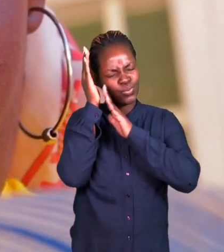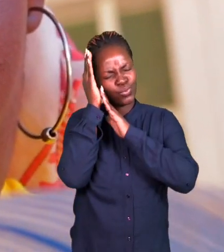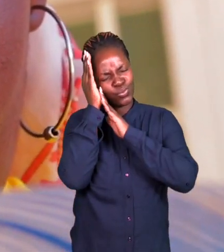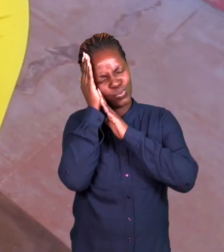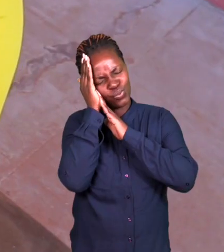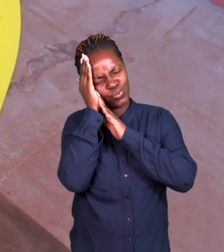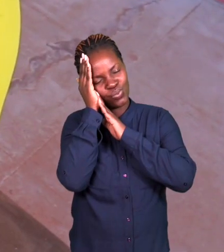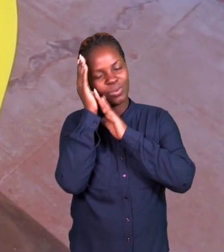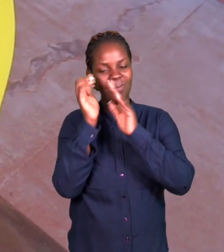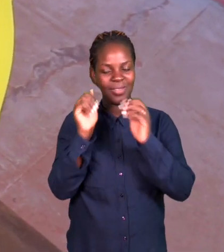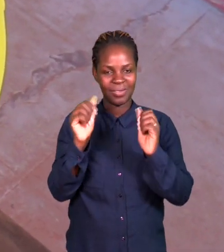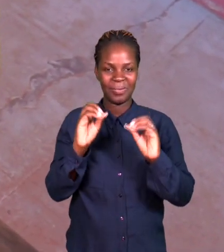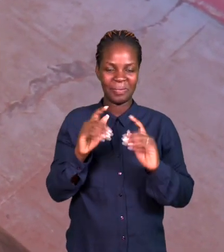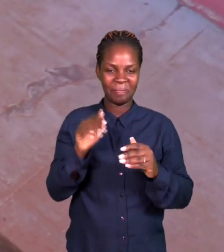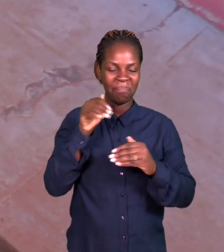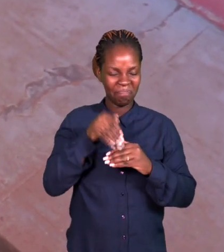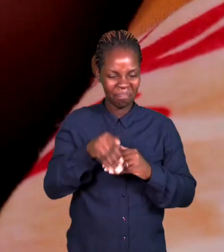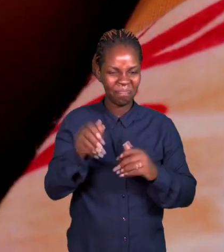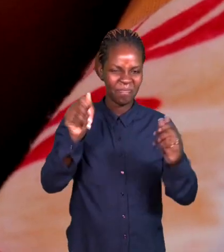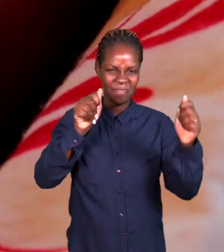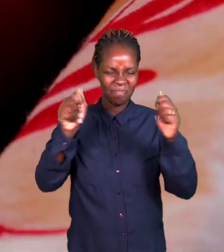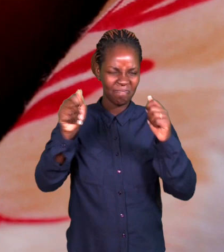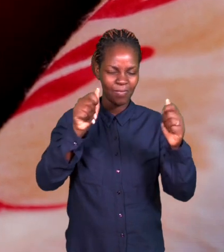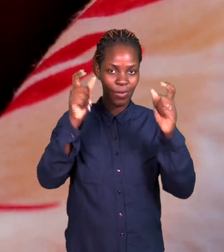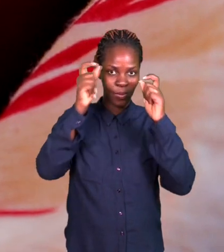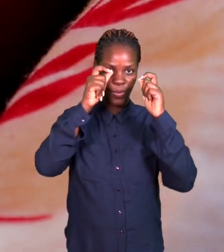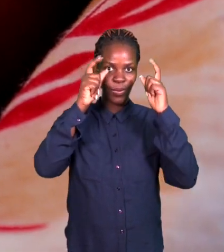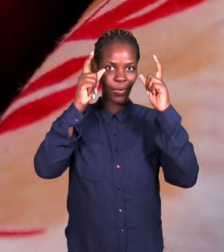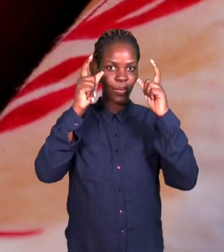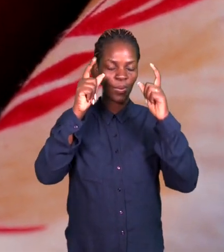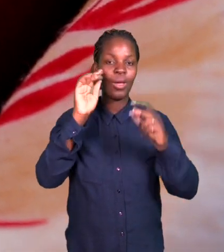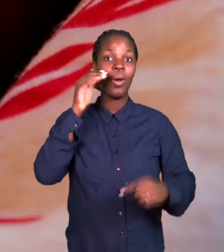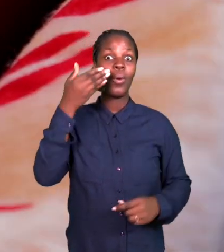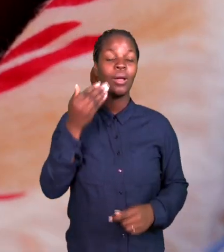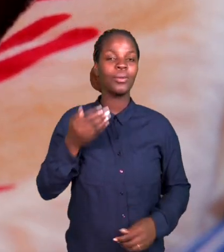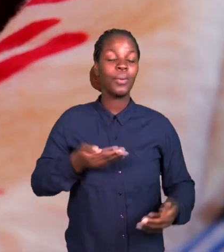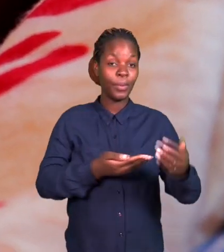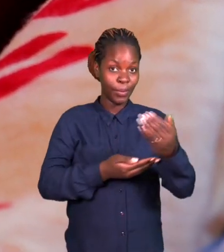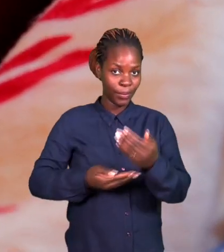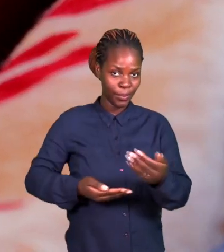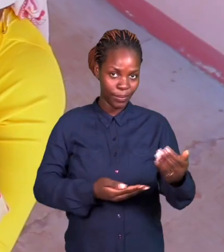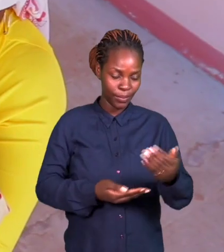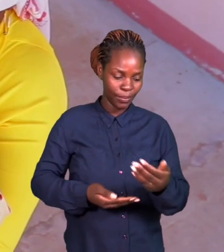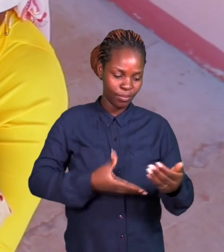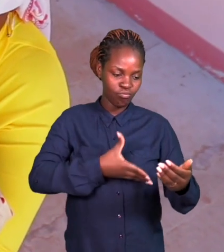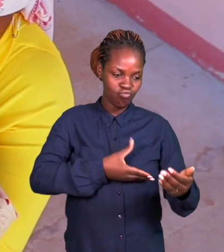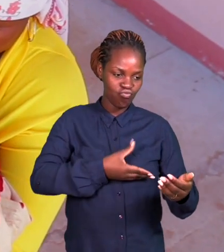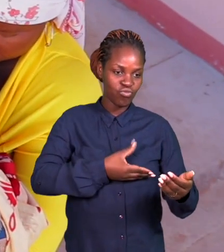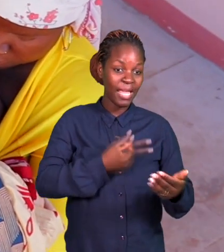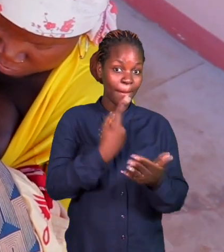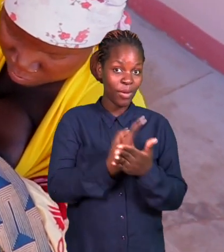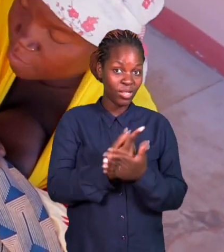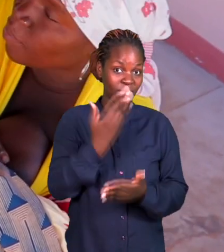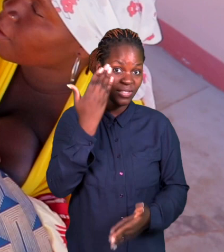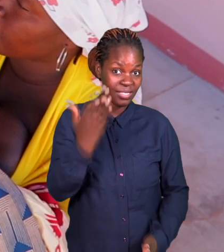Está sendo difícil, ele está todo cansadinho, mas já está a acordar, já está a mamar. Mãe, quando mama a